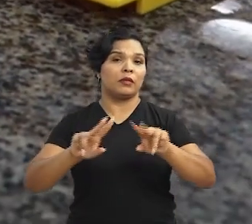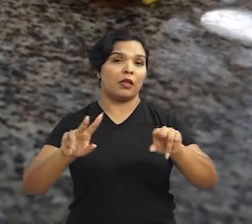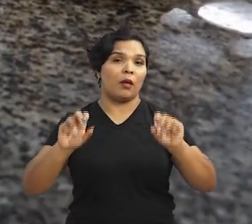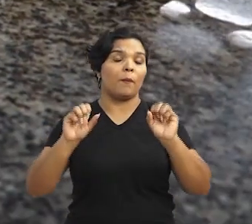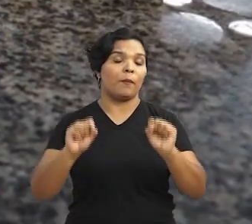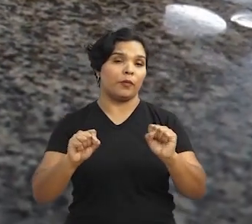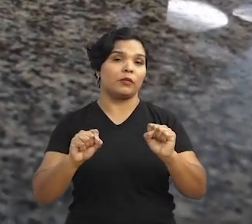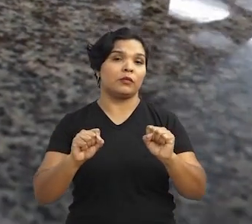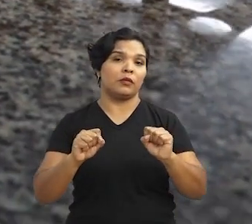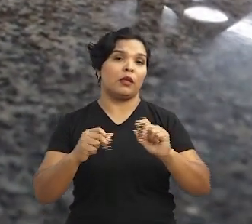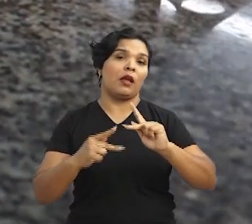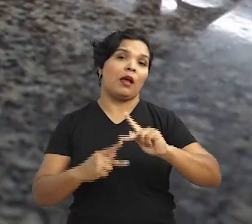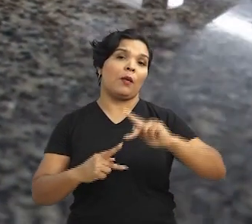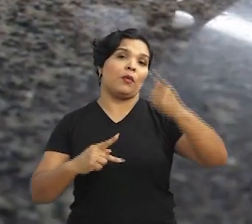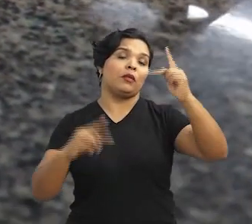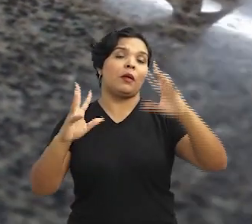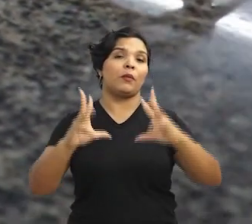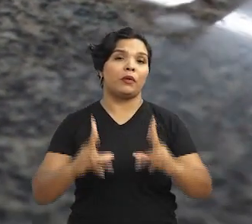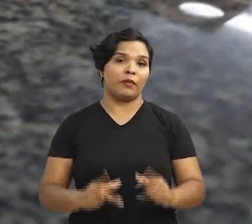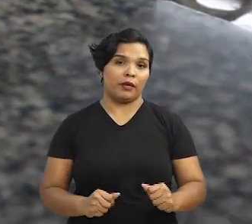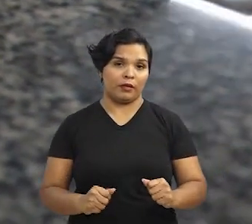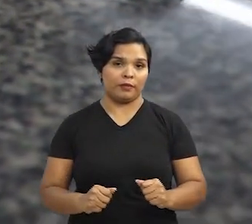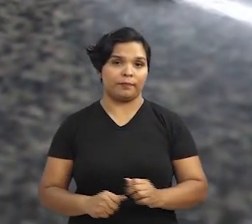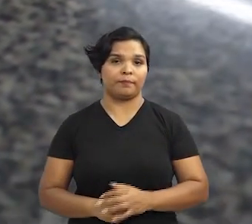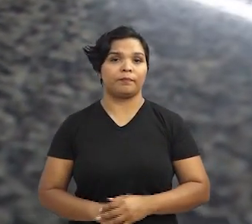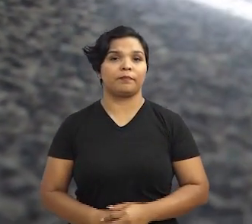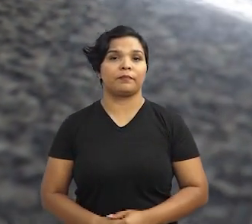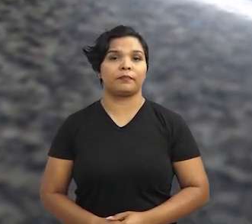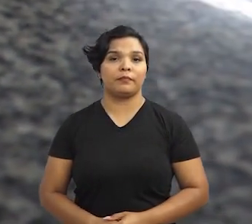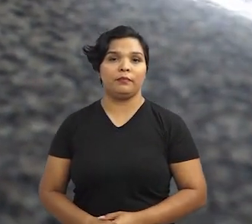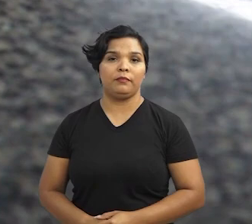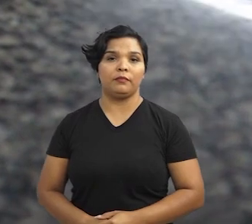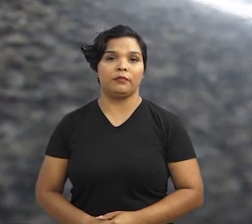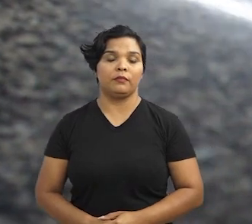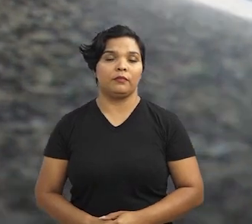para esse material, ela pode ser atribuída realmente a essa proteína purificada.